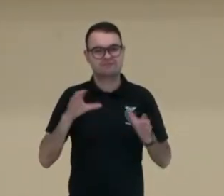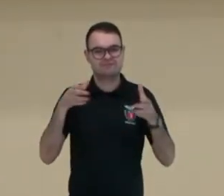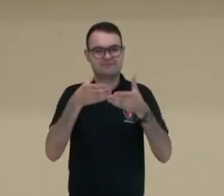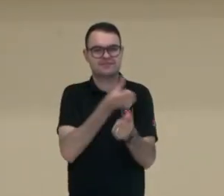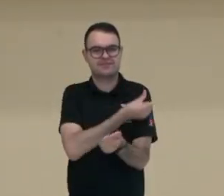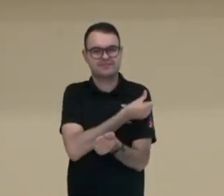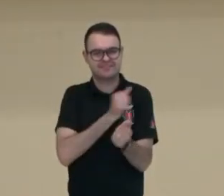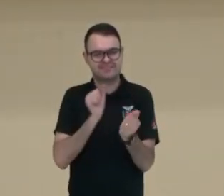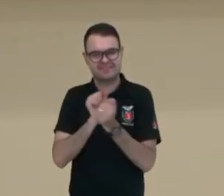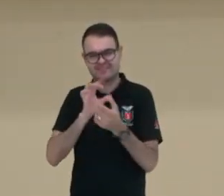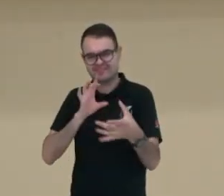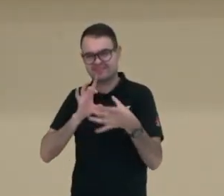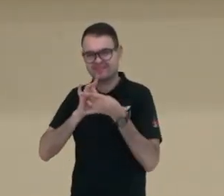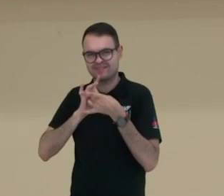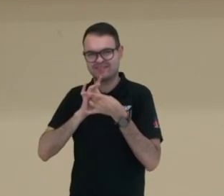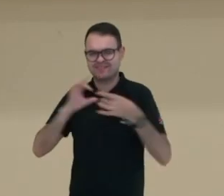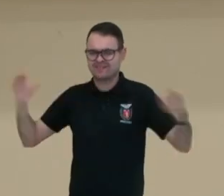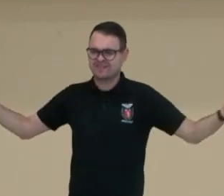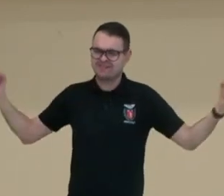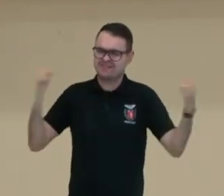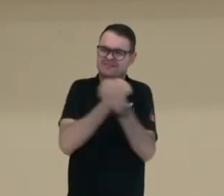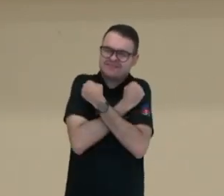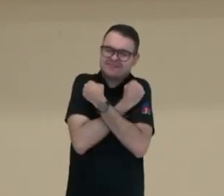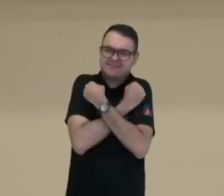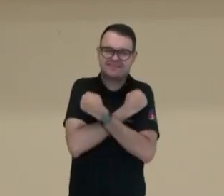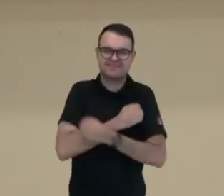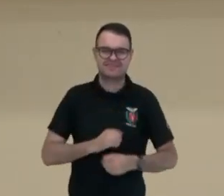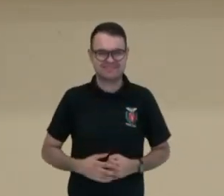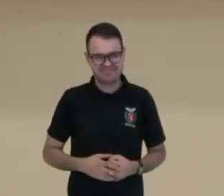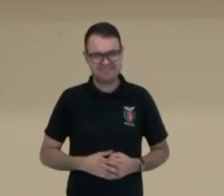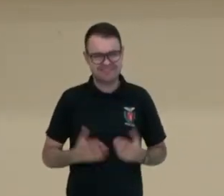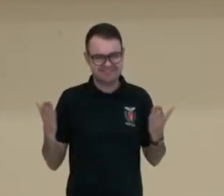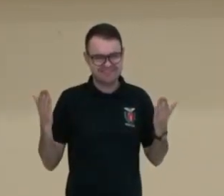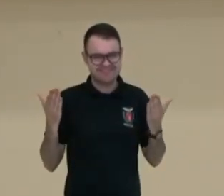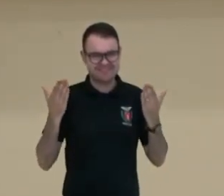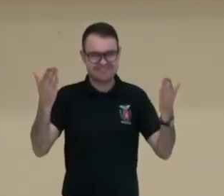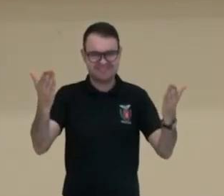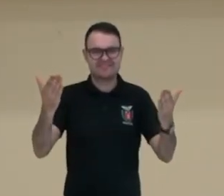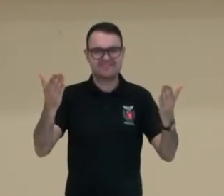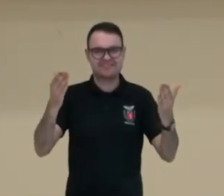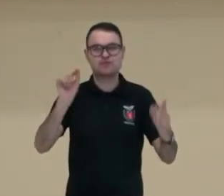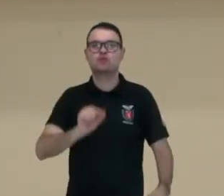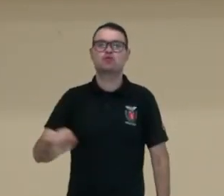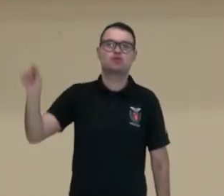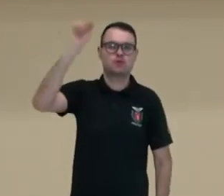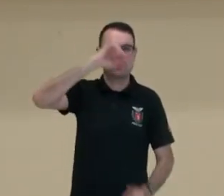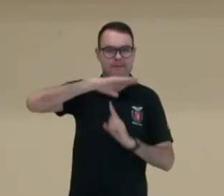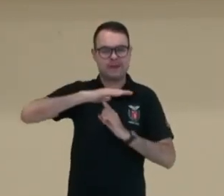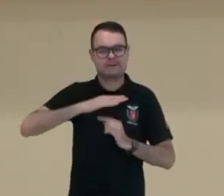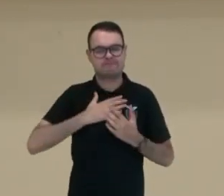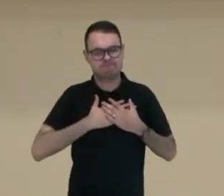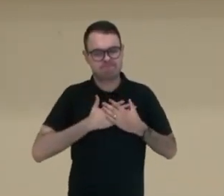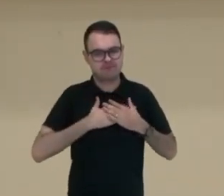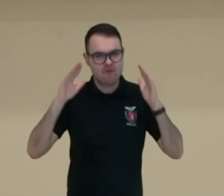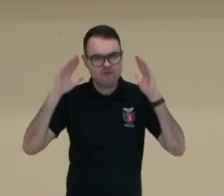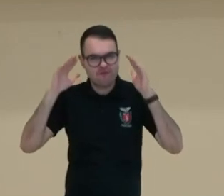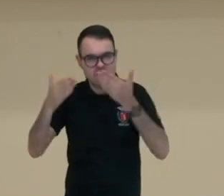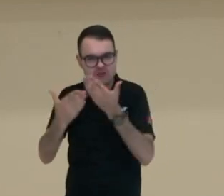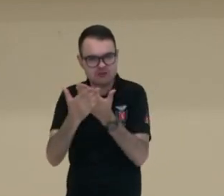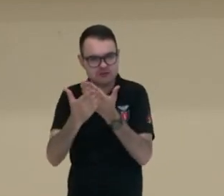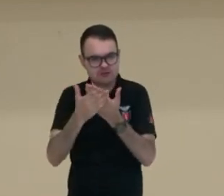comigo. Aquele abração a todos os alunos desse Paranazão querido. Foco nos estudos,